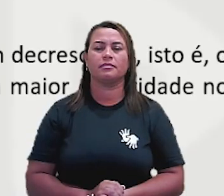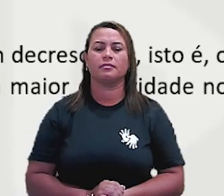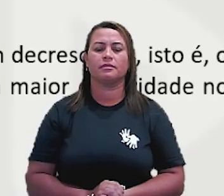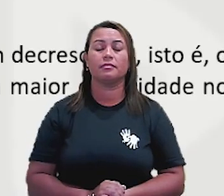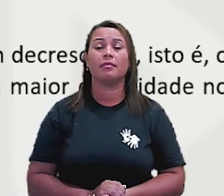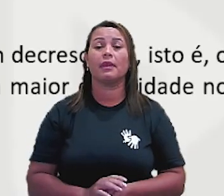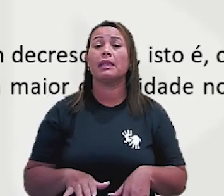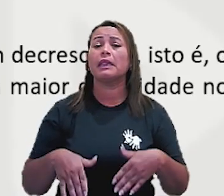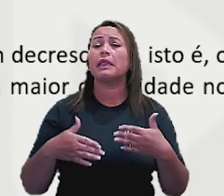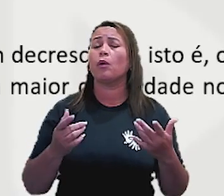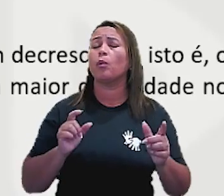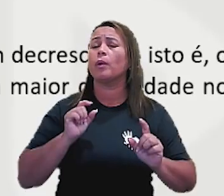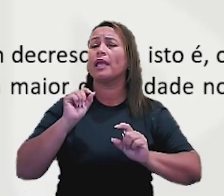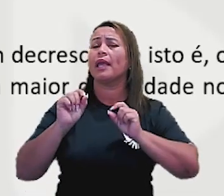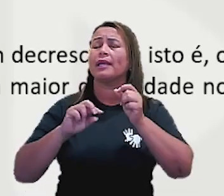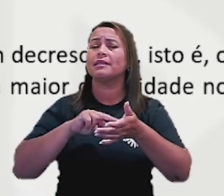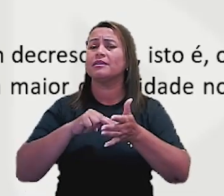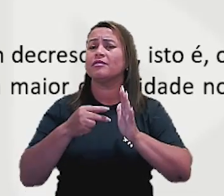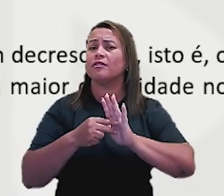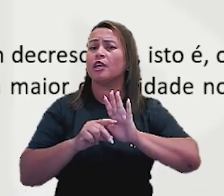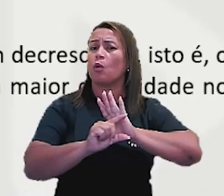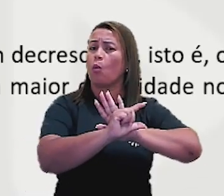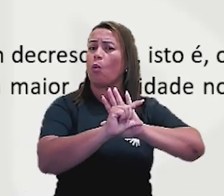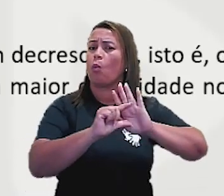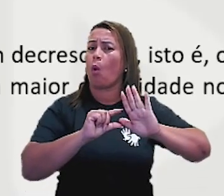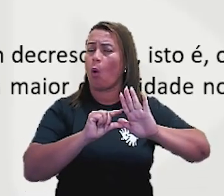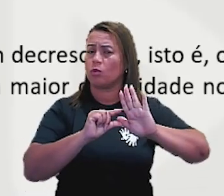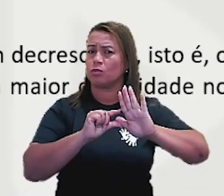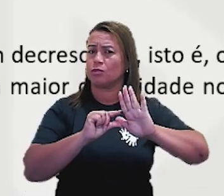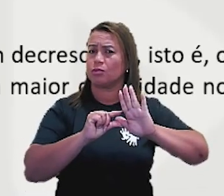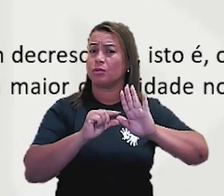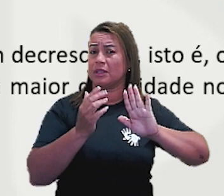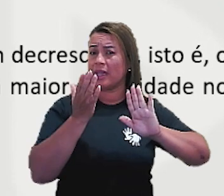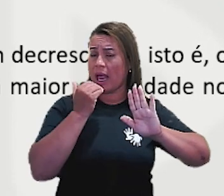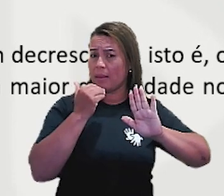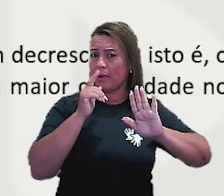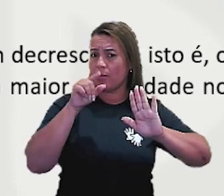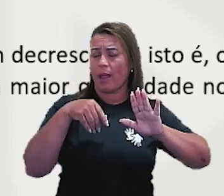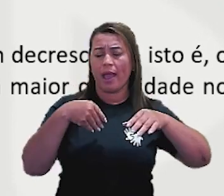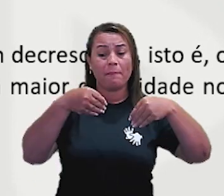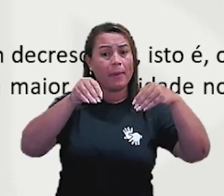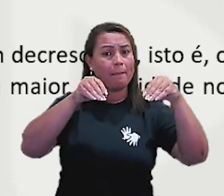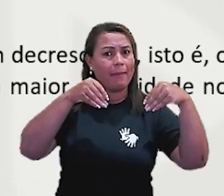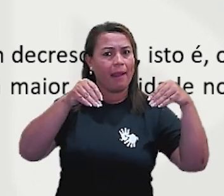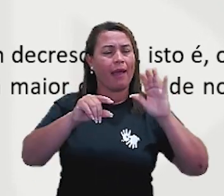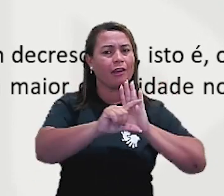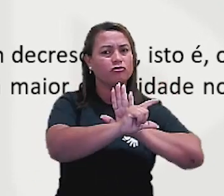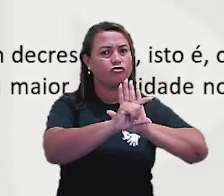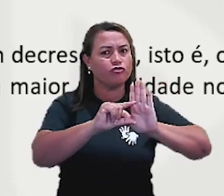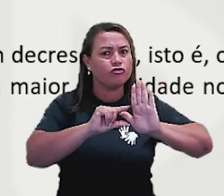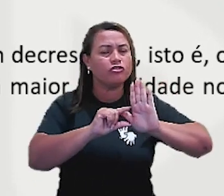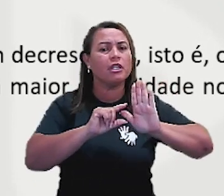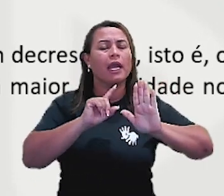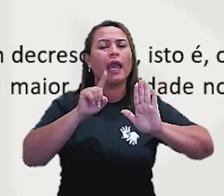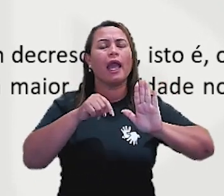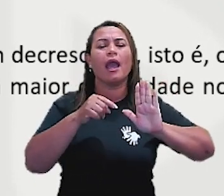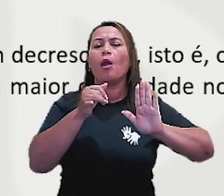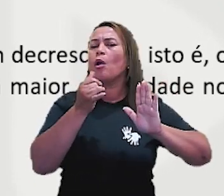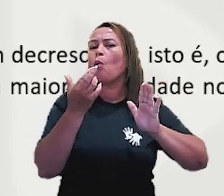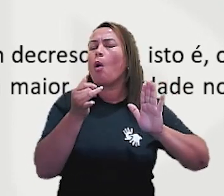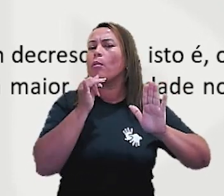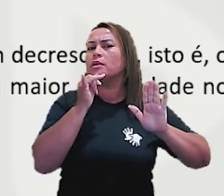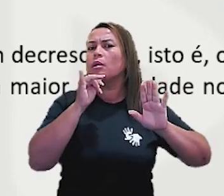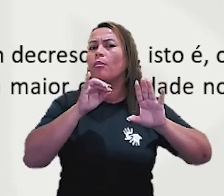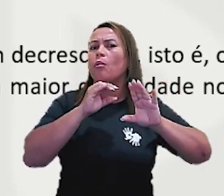Bem, e o que seria o rótulo de alimento? O rótulo de alimento seria a embalagem do alimento, certo? Esse rótulo é uma forma de